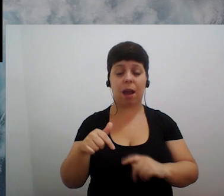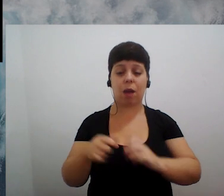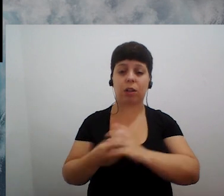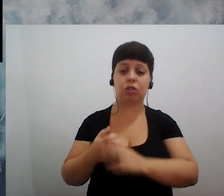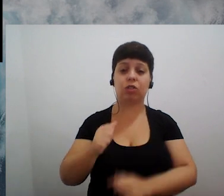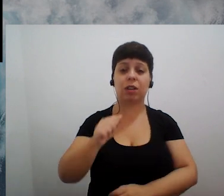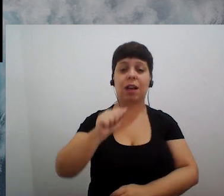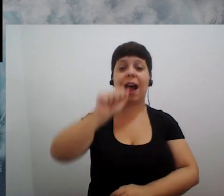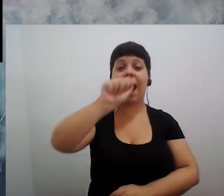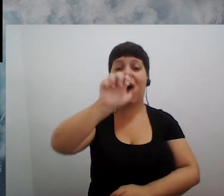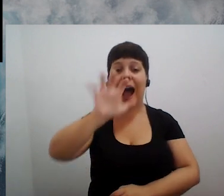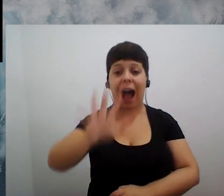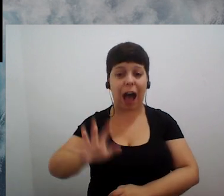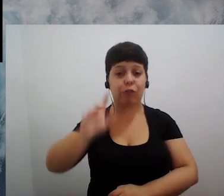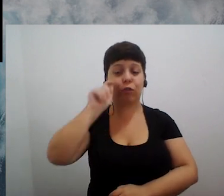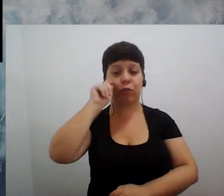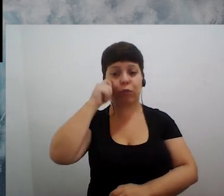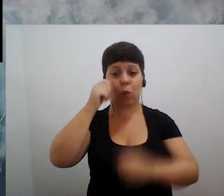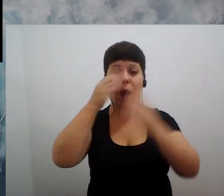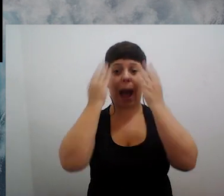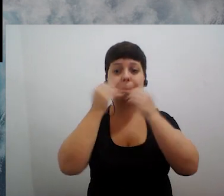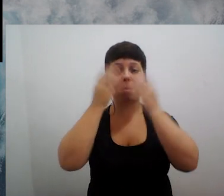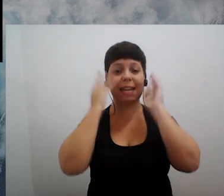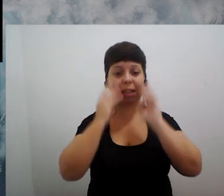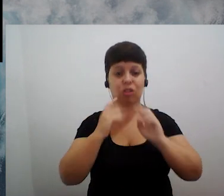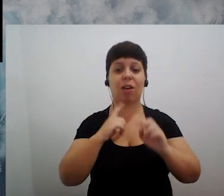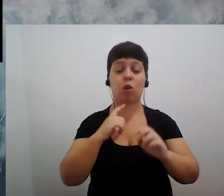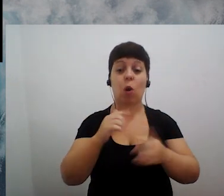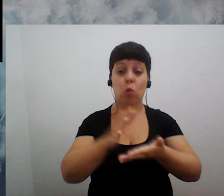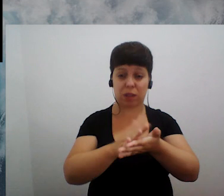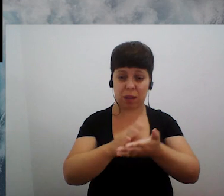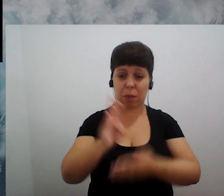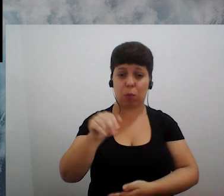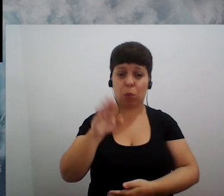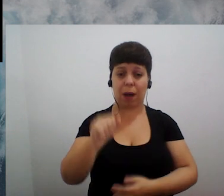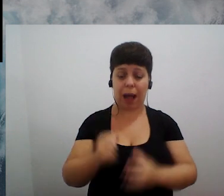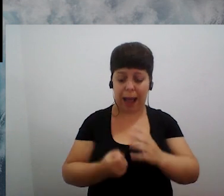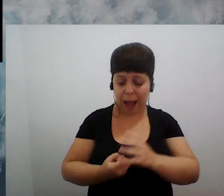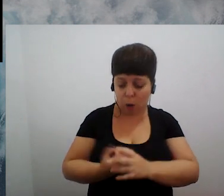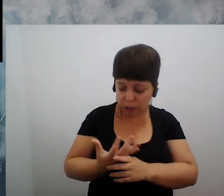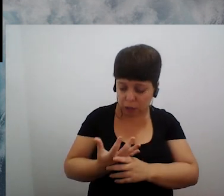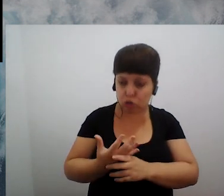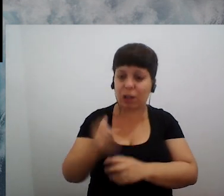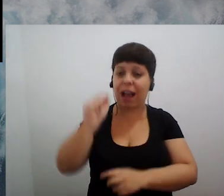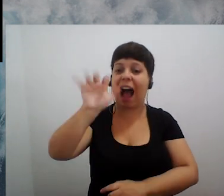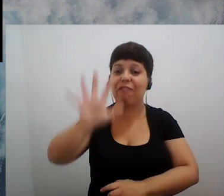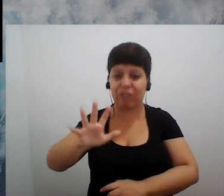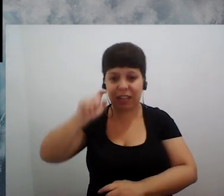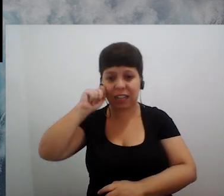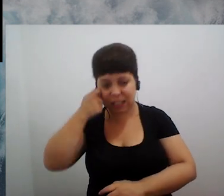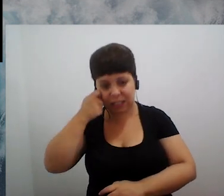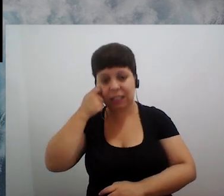matriz afro-ameríndia, né? O samba de bumbo, ele tem raiz preta, ele tem raiz africana,